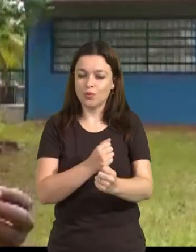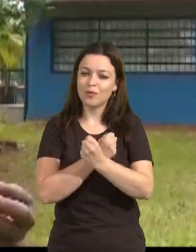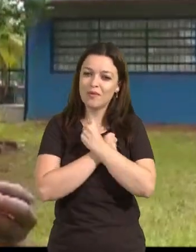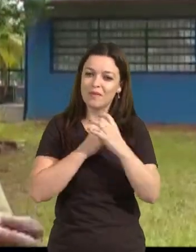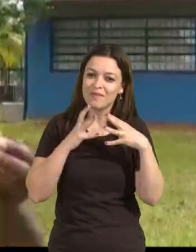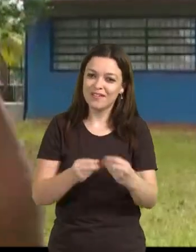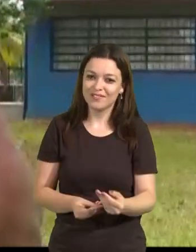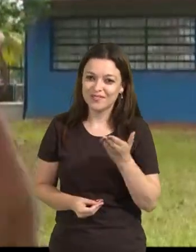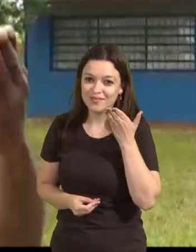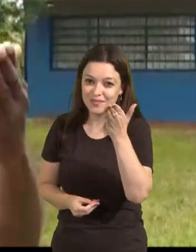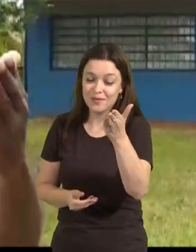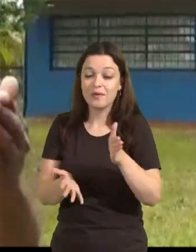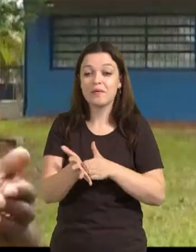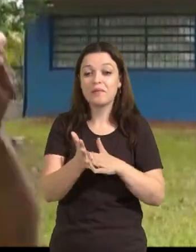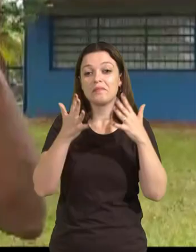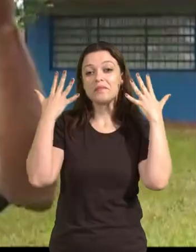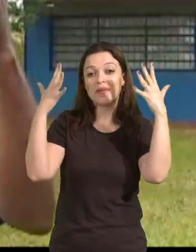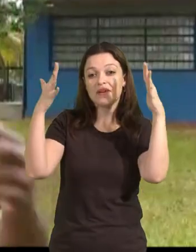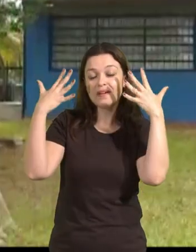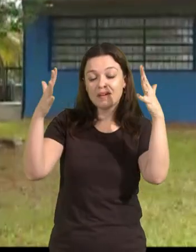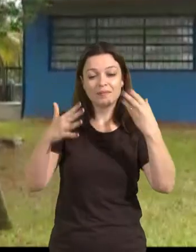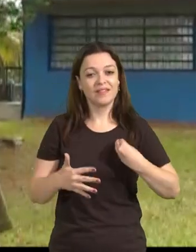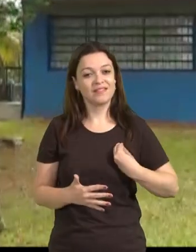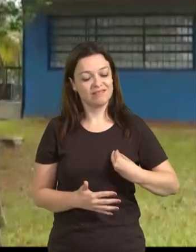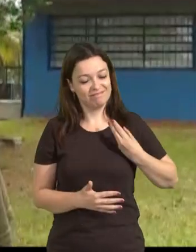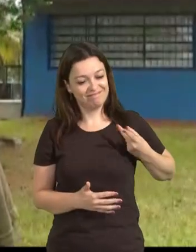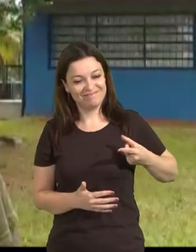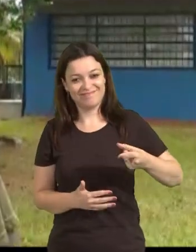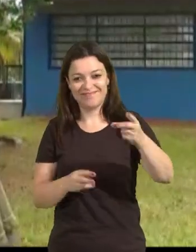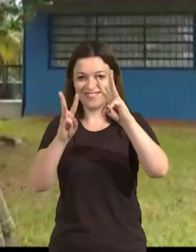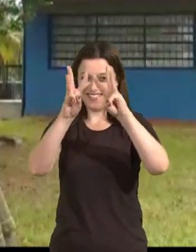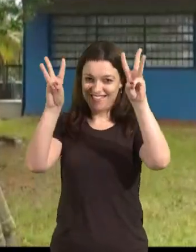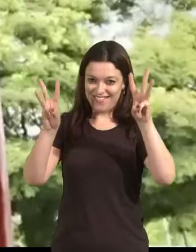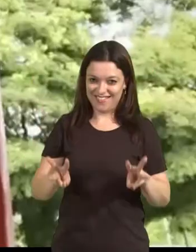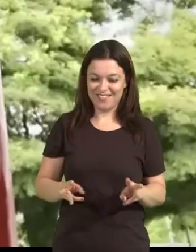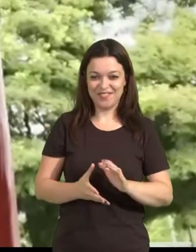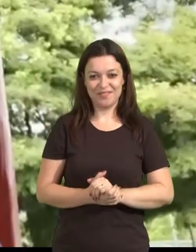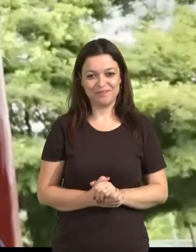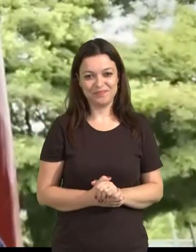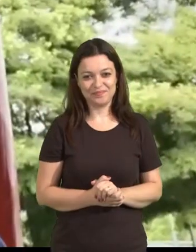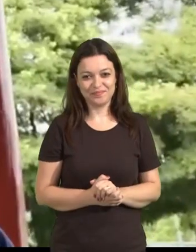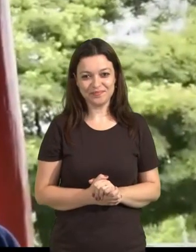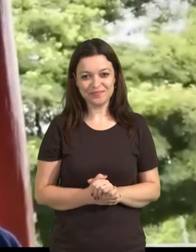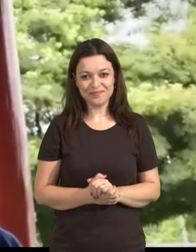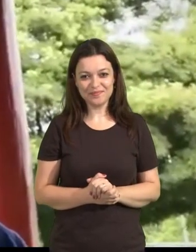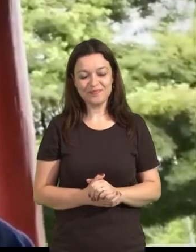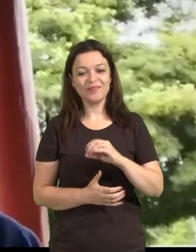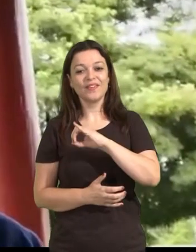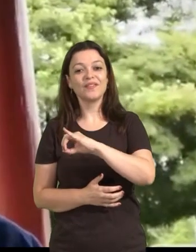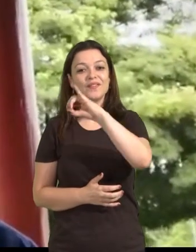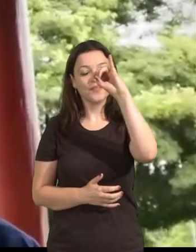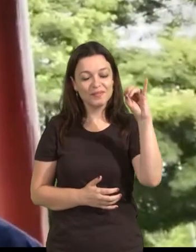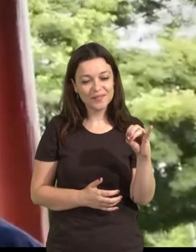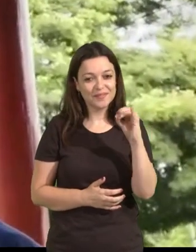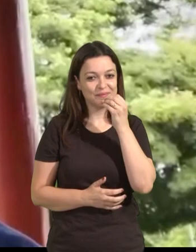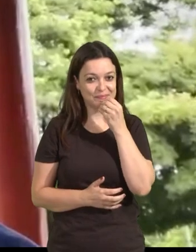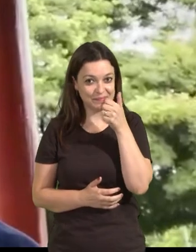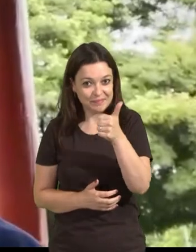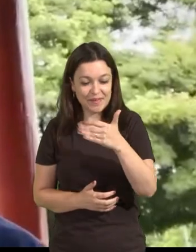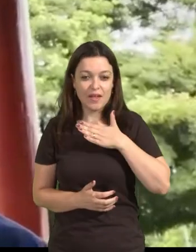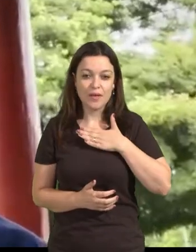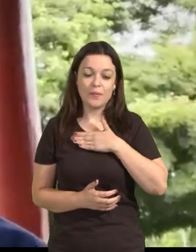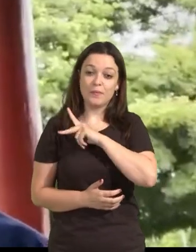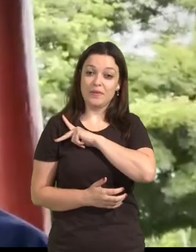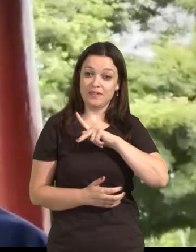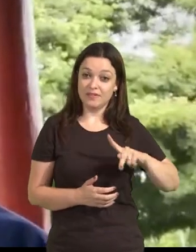forte a todos, parabéns e muitos anos de vida para a UFPR. Olá pessoal, aqui é Iago Montalvão,